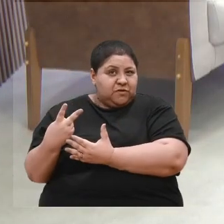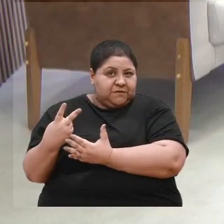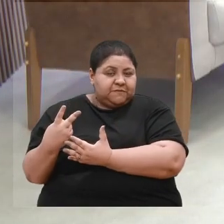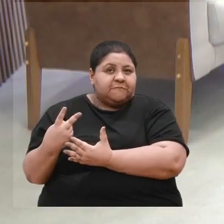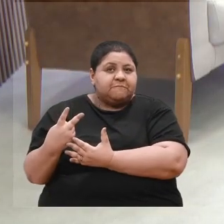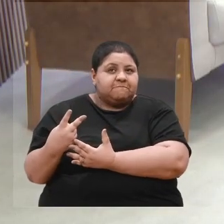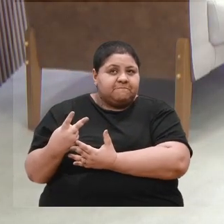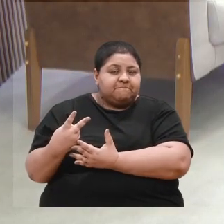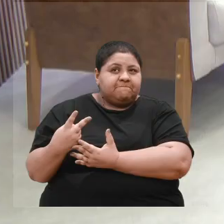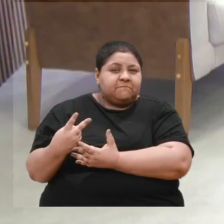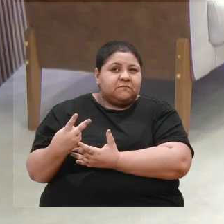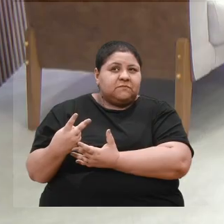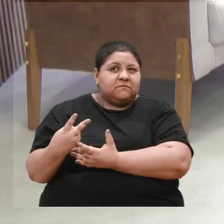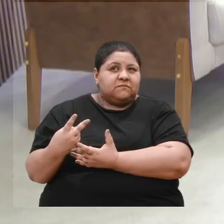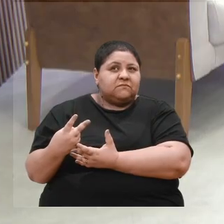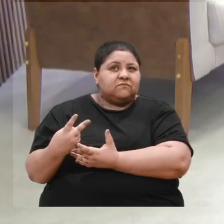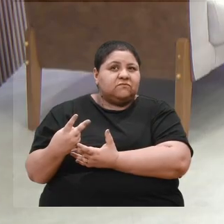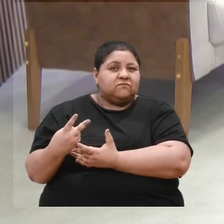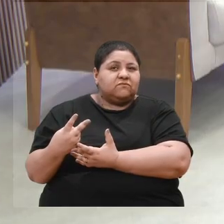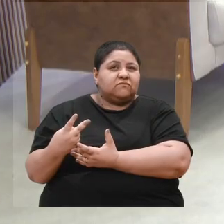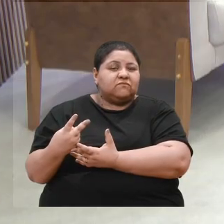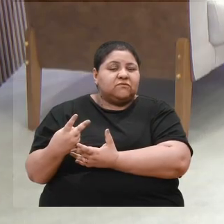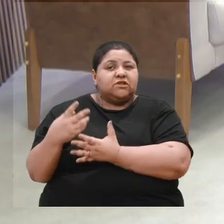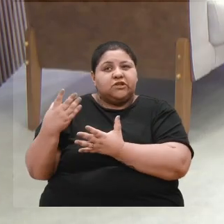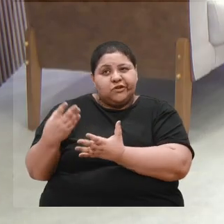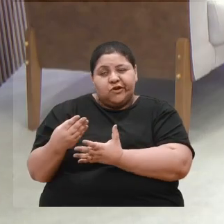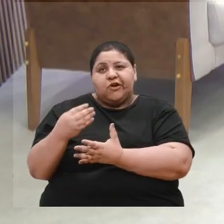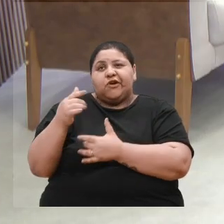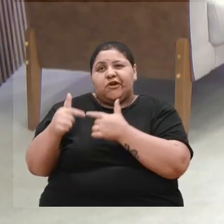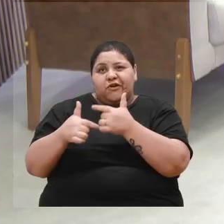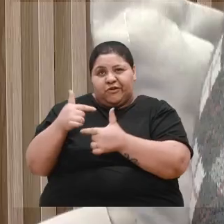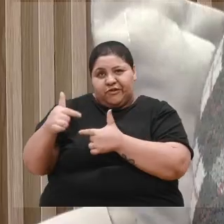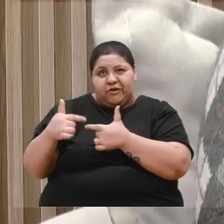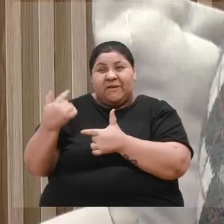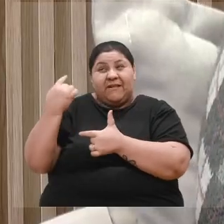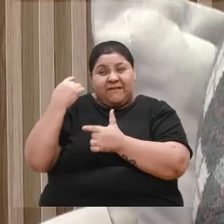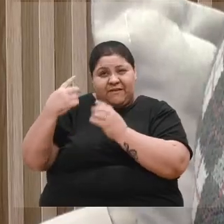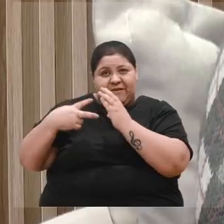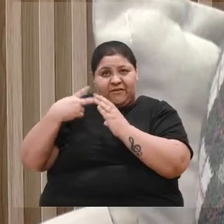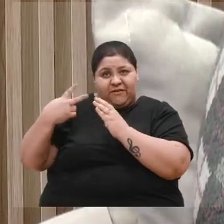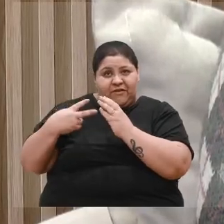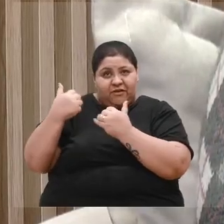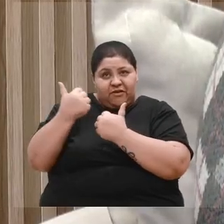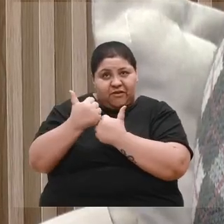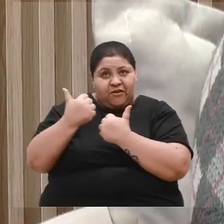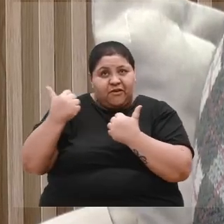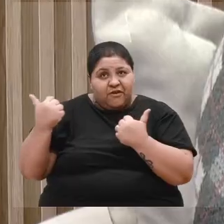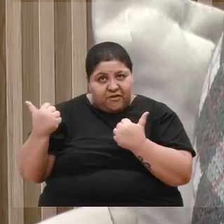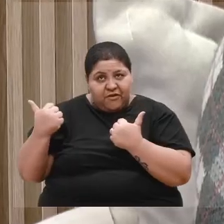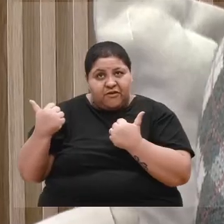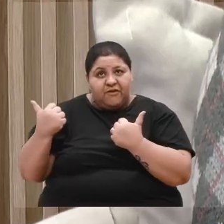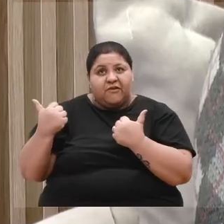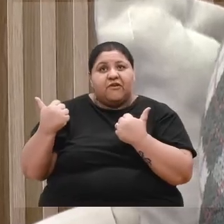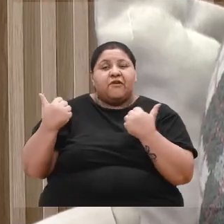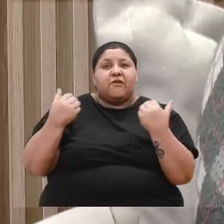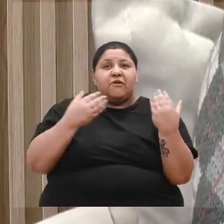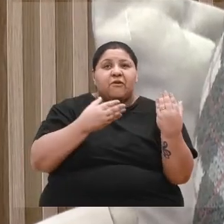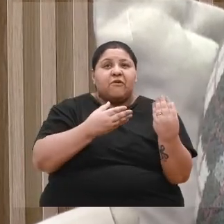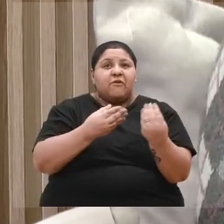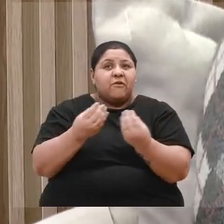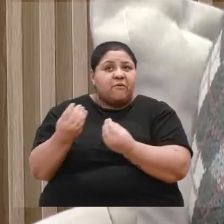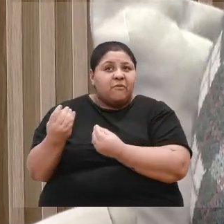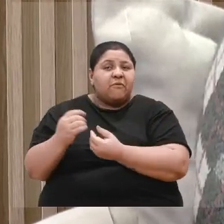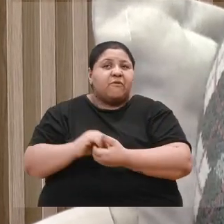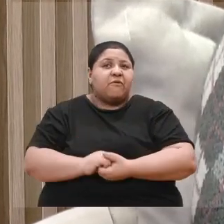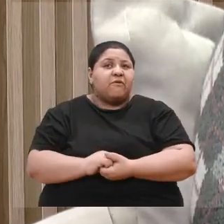92, né? Então, com certeza, eu trabalhava na Câmara naquela época como assessora. Mesmo? Eu não